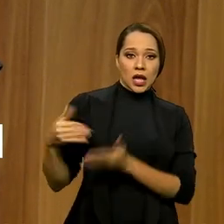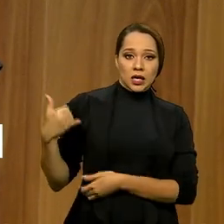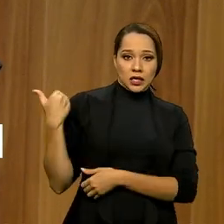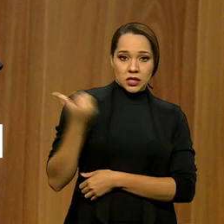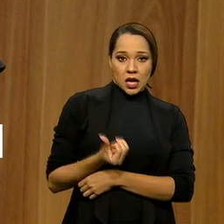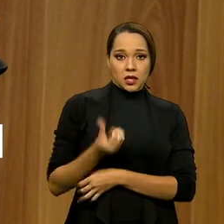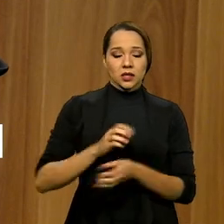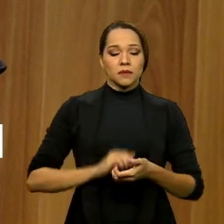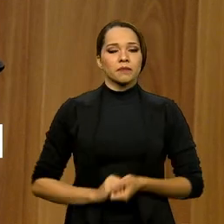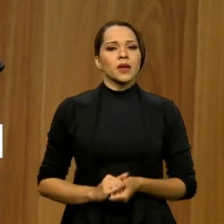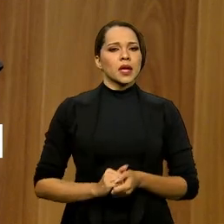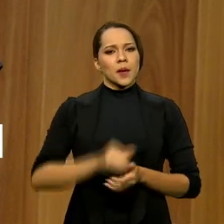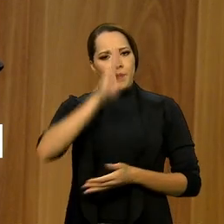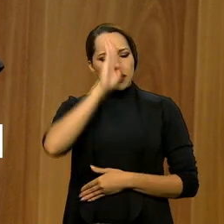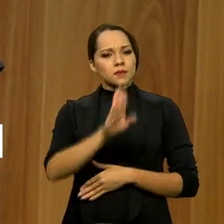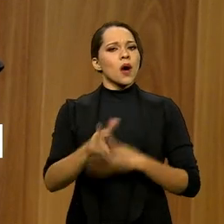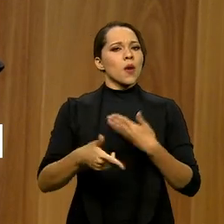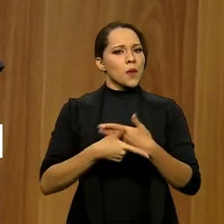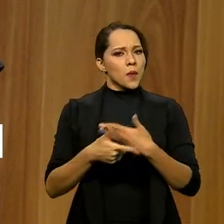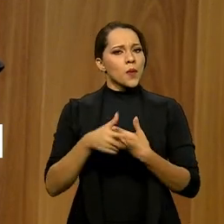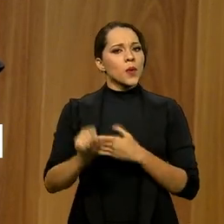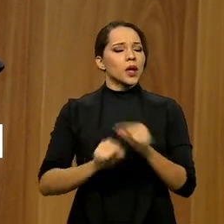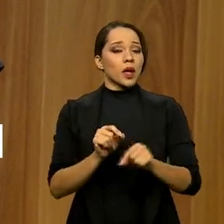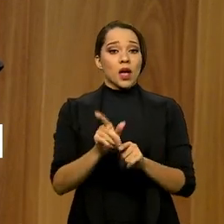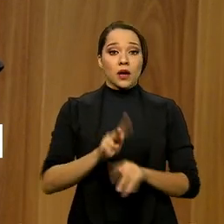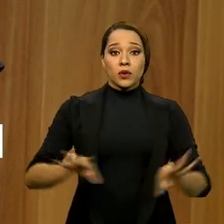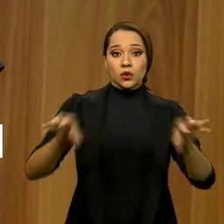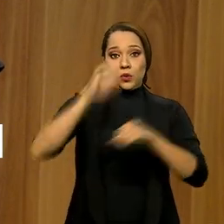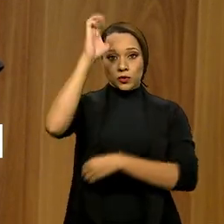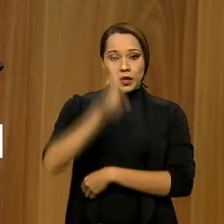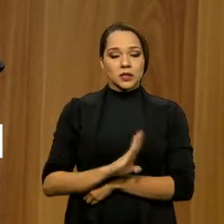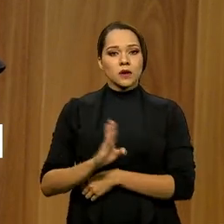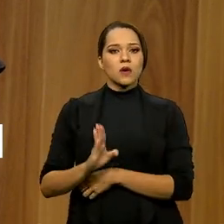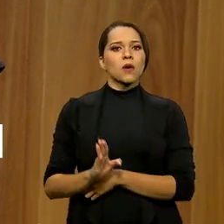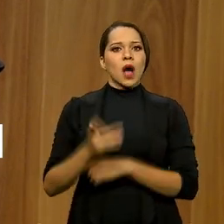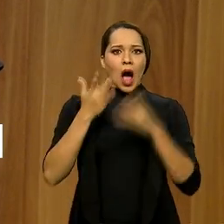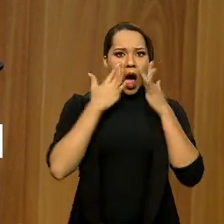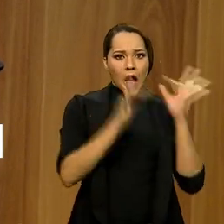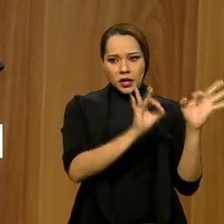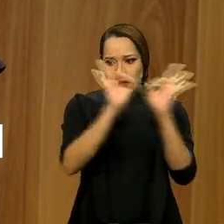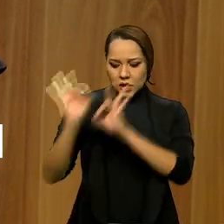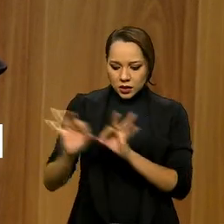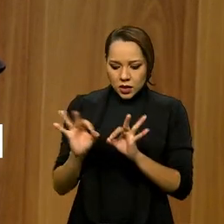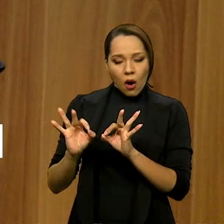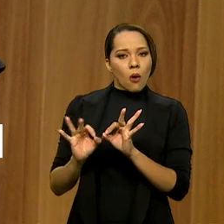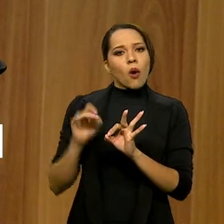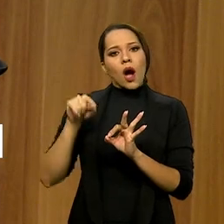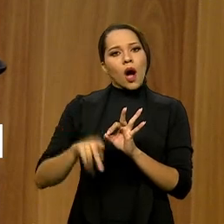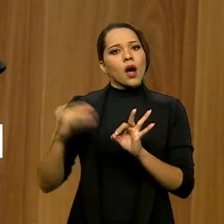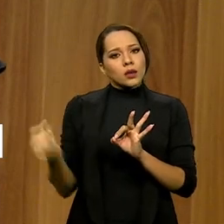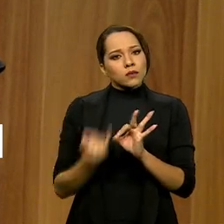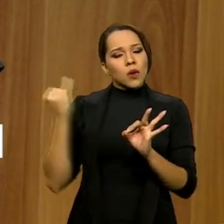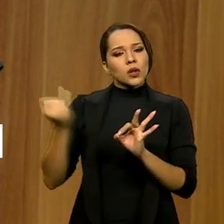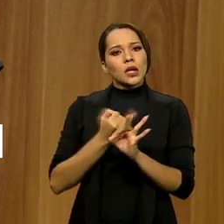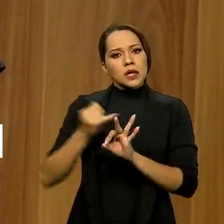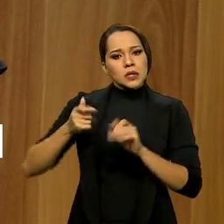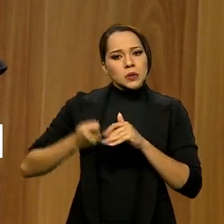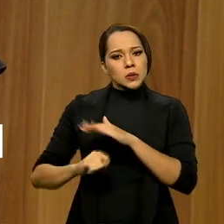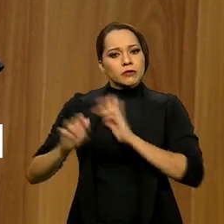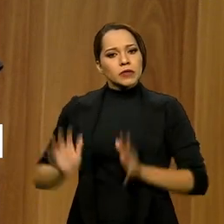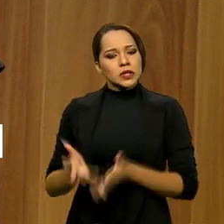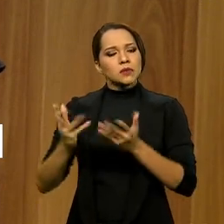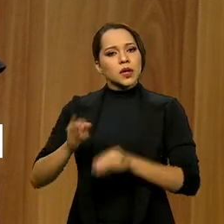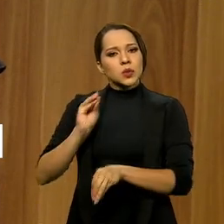dessa pauta. A nossa intenção é fazer com que todo o Brasil volte o seu olhar para a importância do investimento,